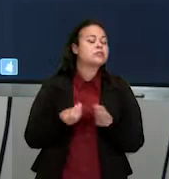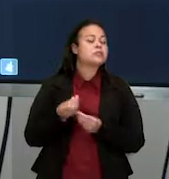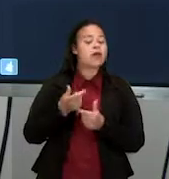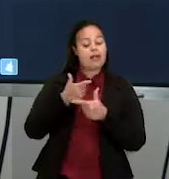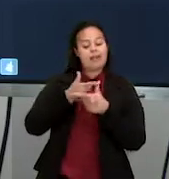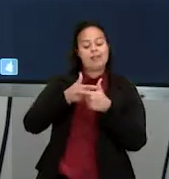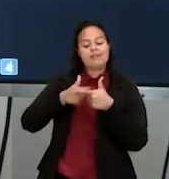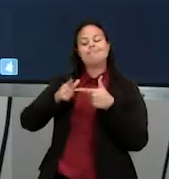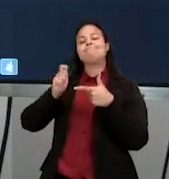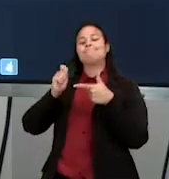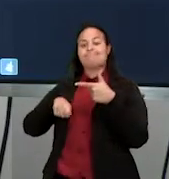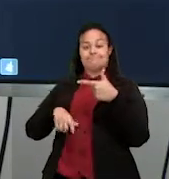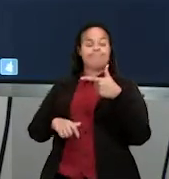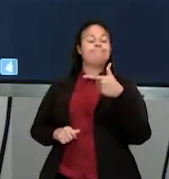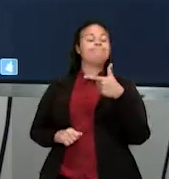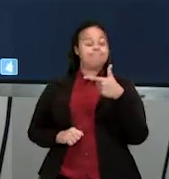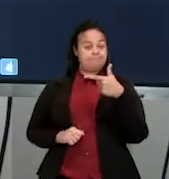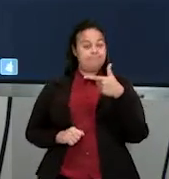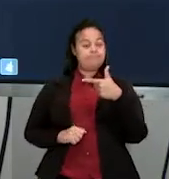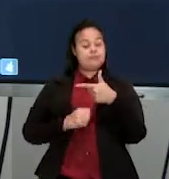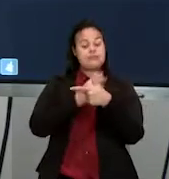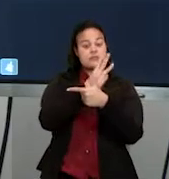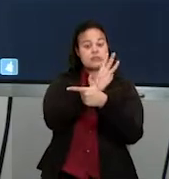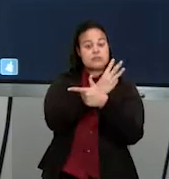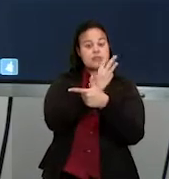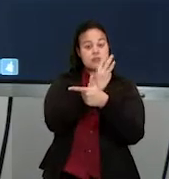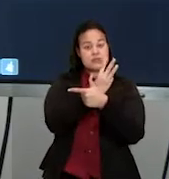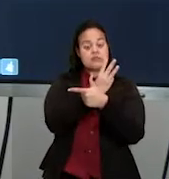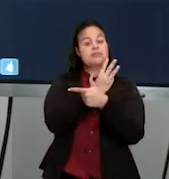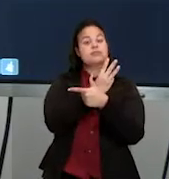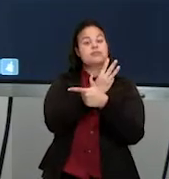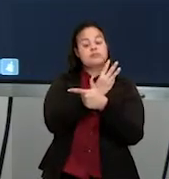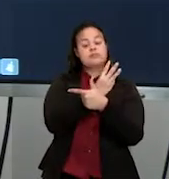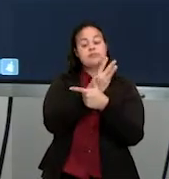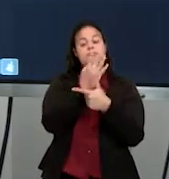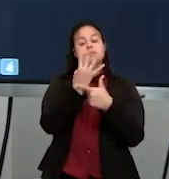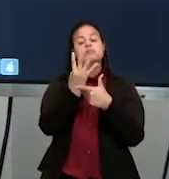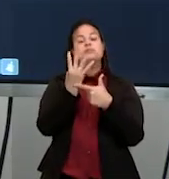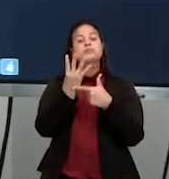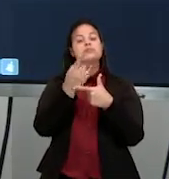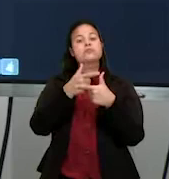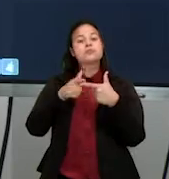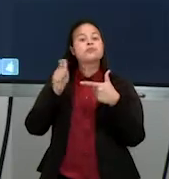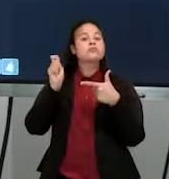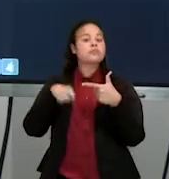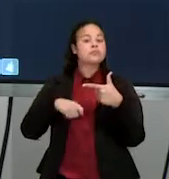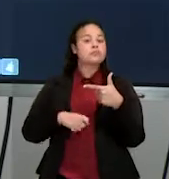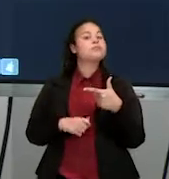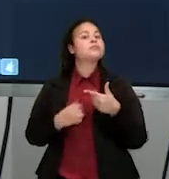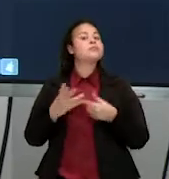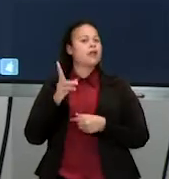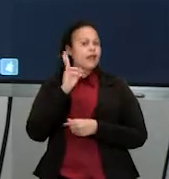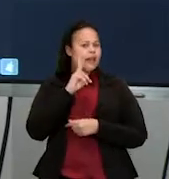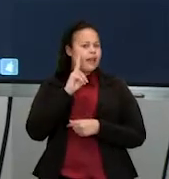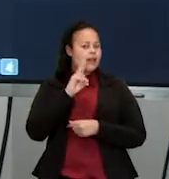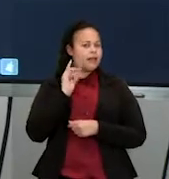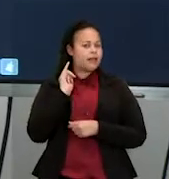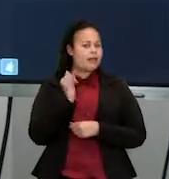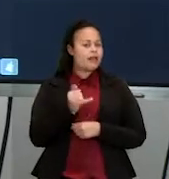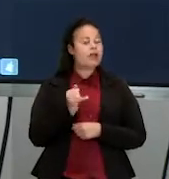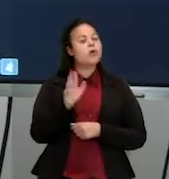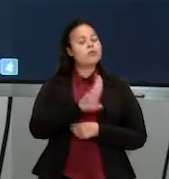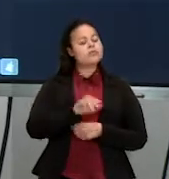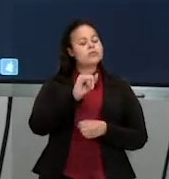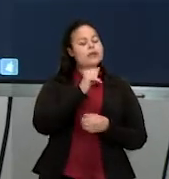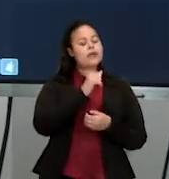divido. É isso mesmo, eu divido 33 por 44. E aí, como eu já disse, você vai usar o